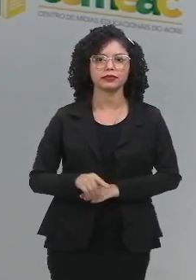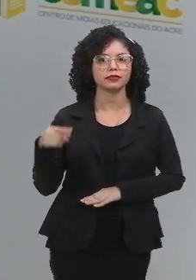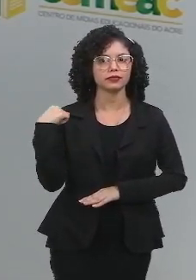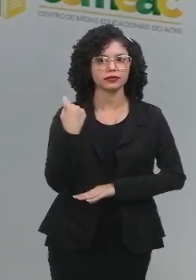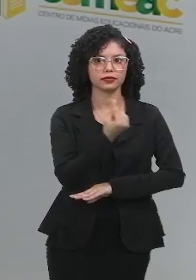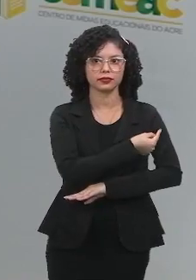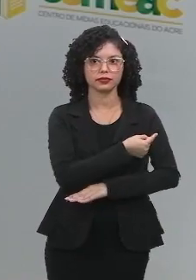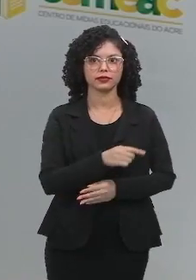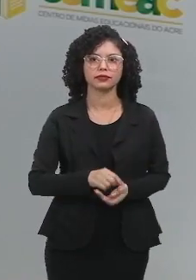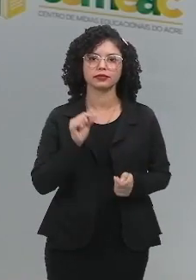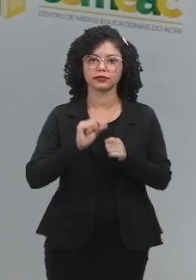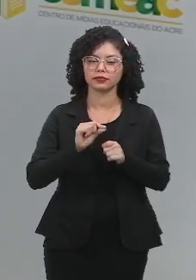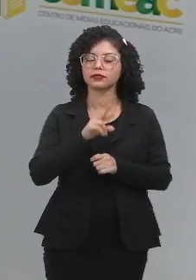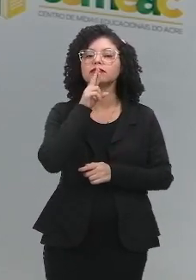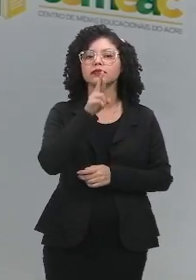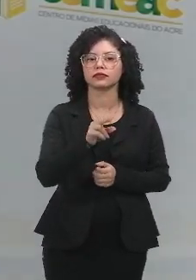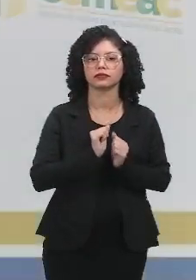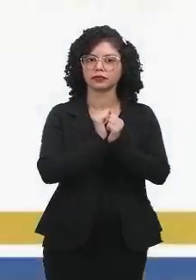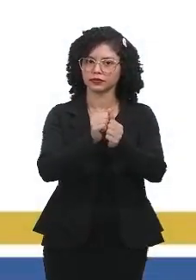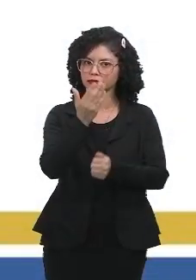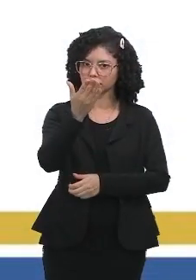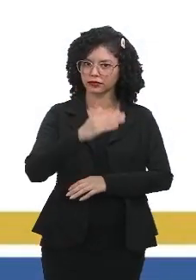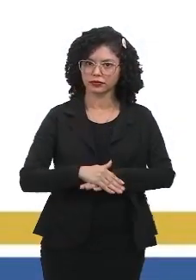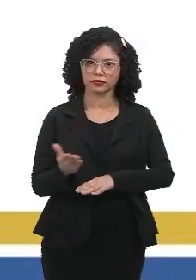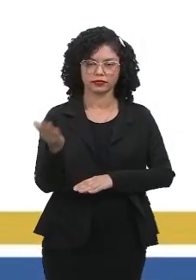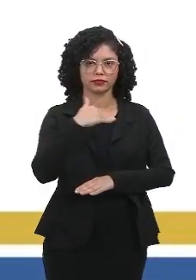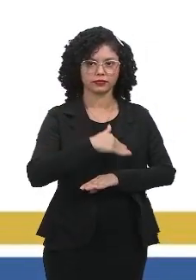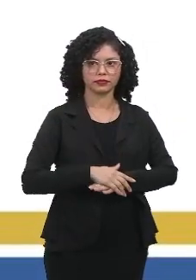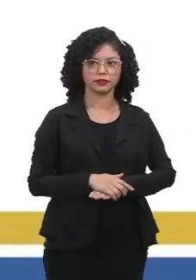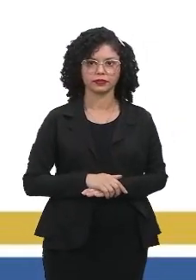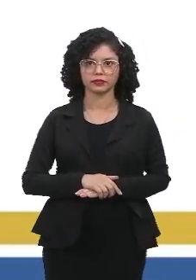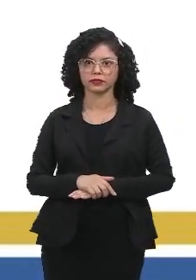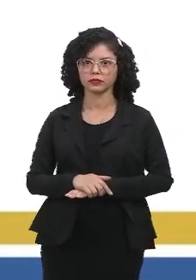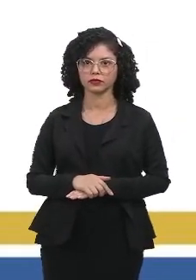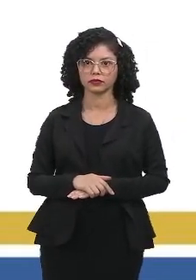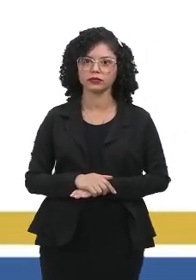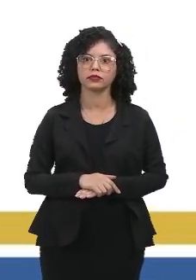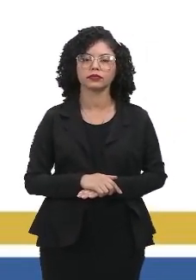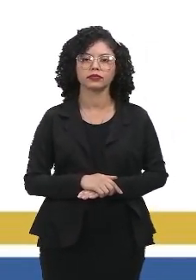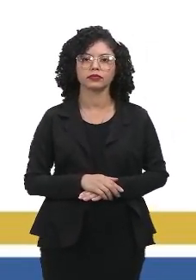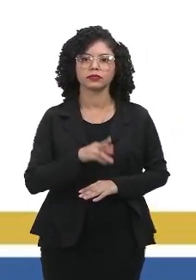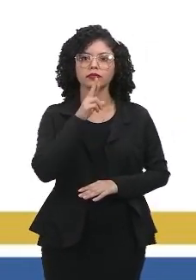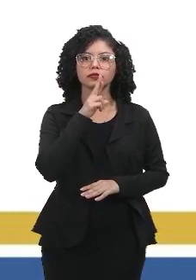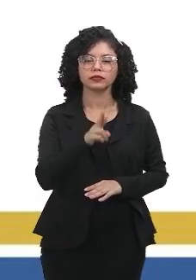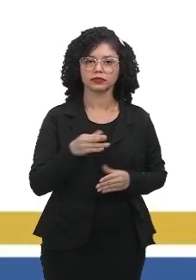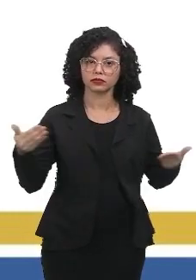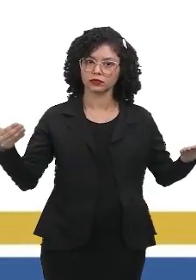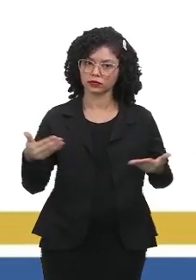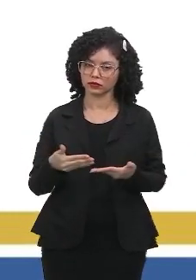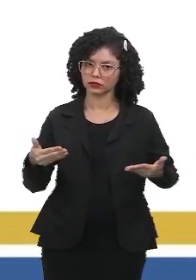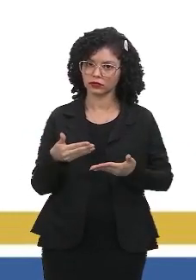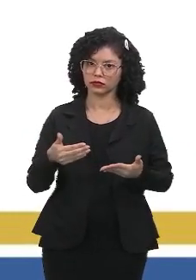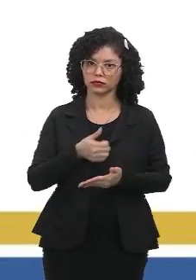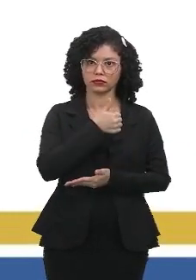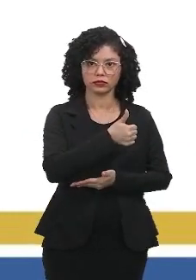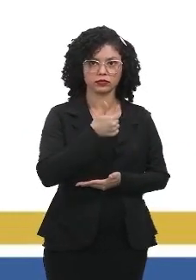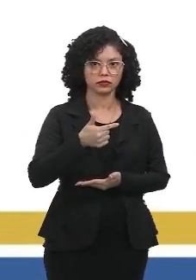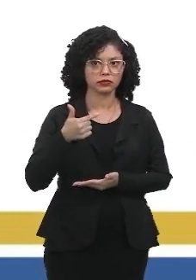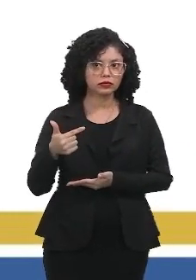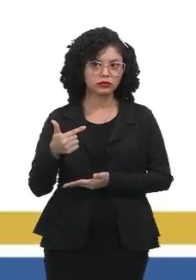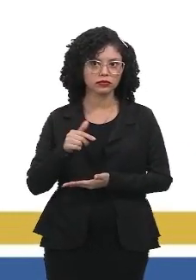vamos fazer a resolução com vocês vamos lá nós vamos resolver hoje a questão